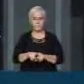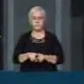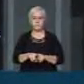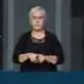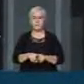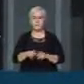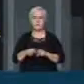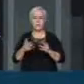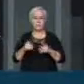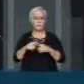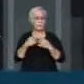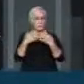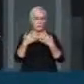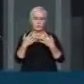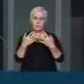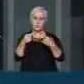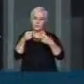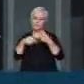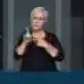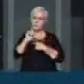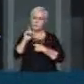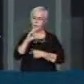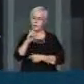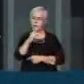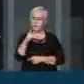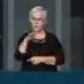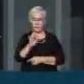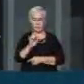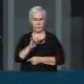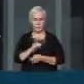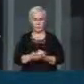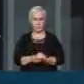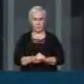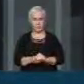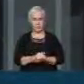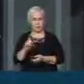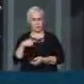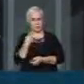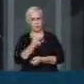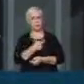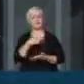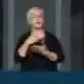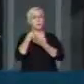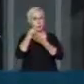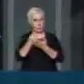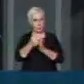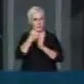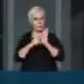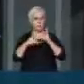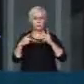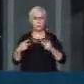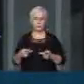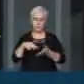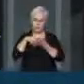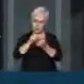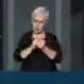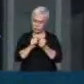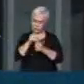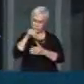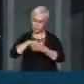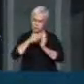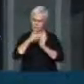ser considerada crime, porque prostituição no Brasil não é crime. Então, nós somos absolutamente a favor do projeto, votamos pelo projeto,